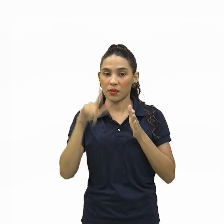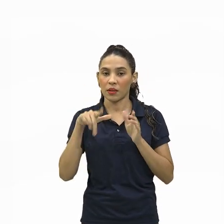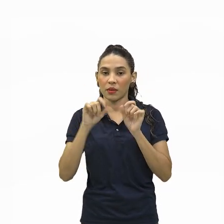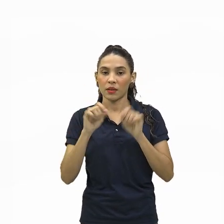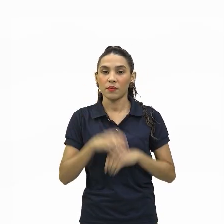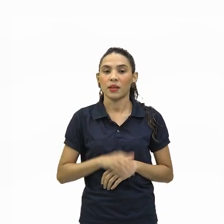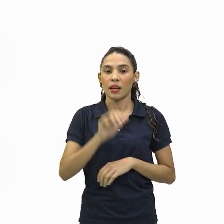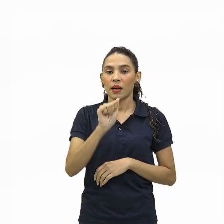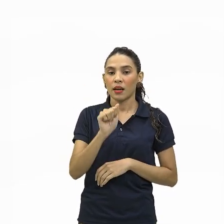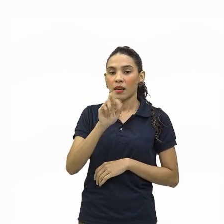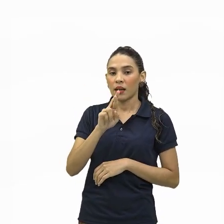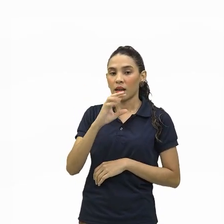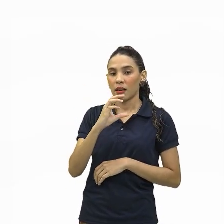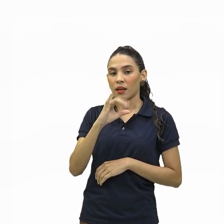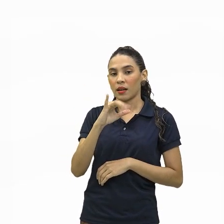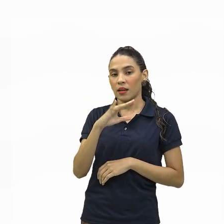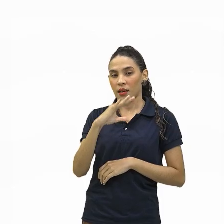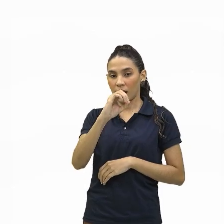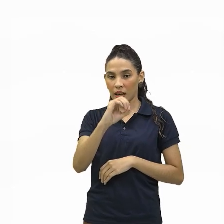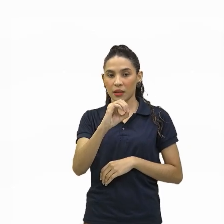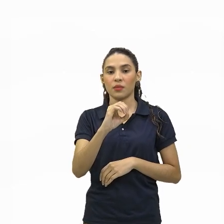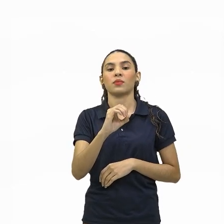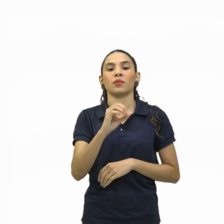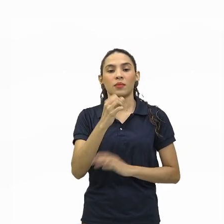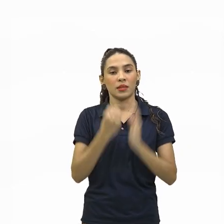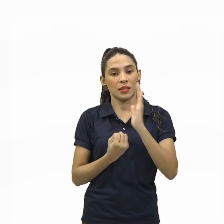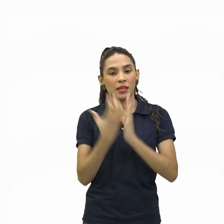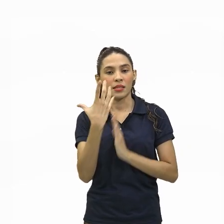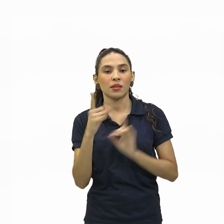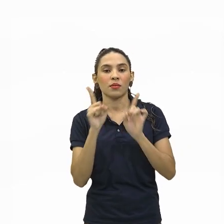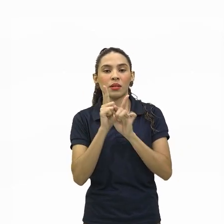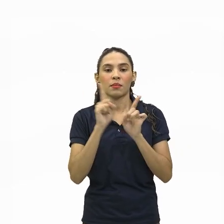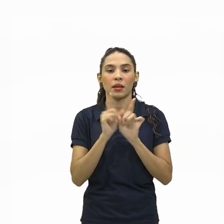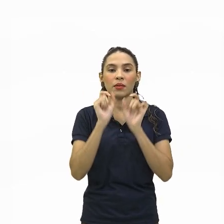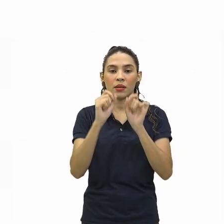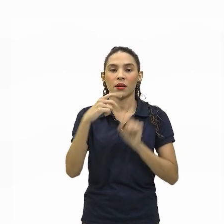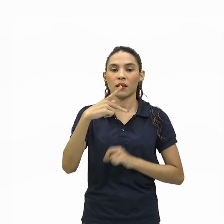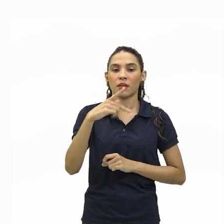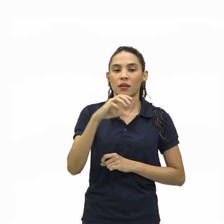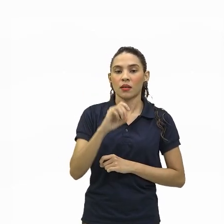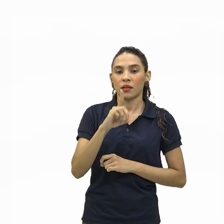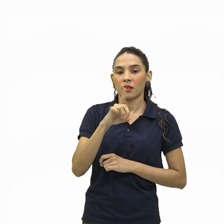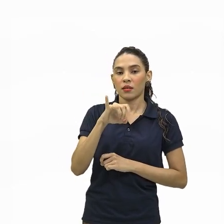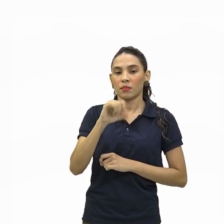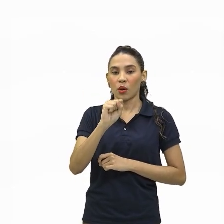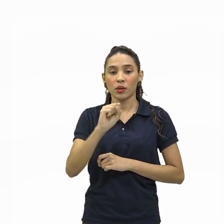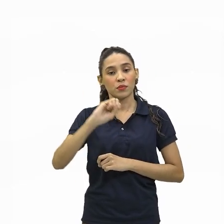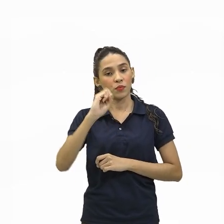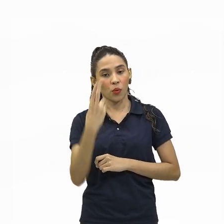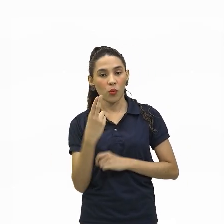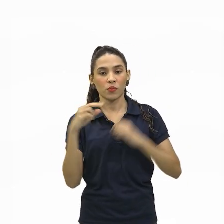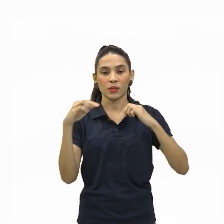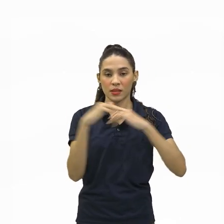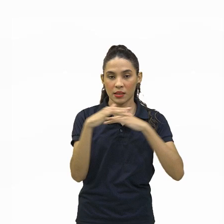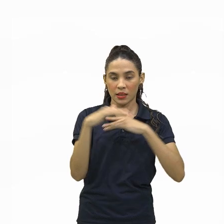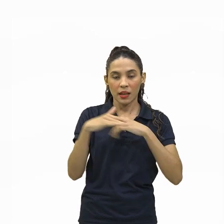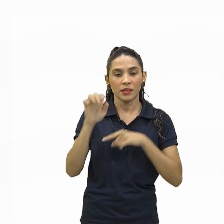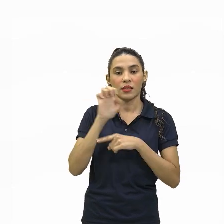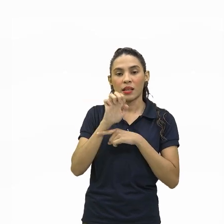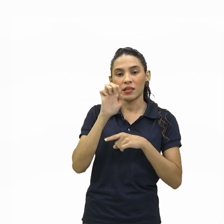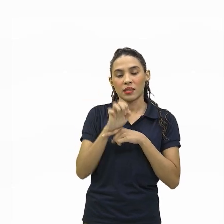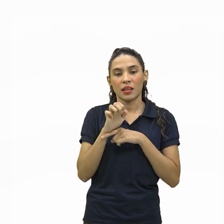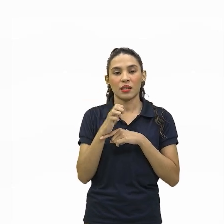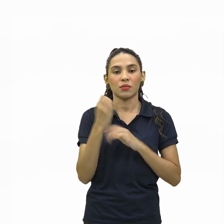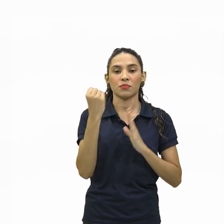período arcaico, já com o surgimento, né, das polis ou cidade-estado, ali entre